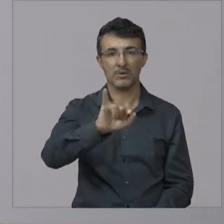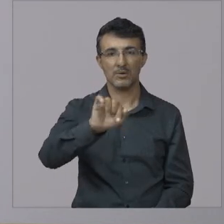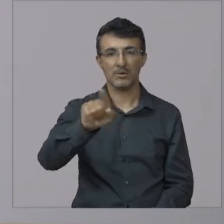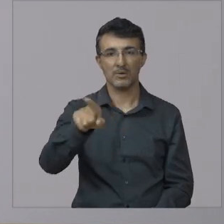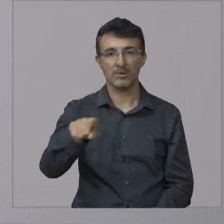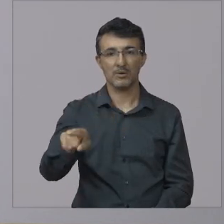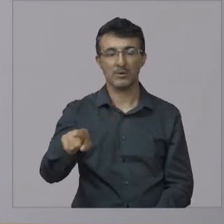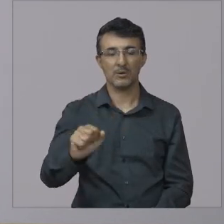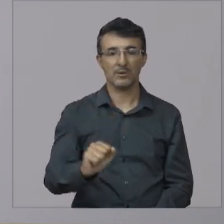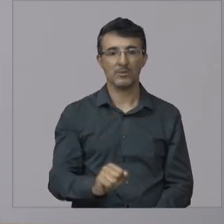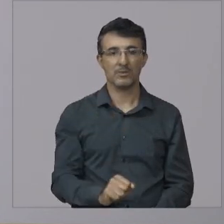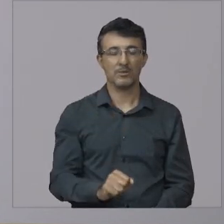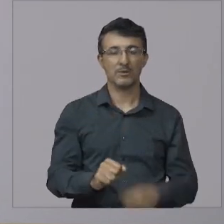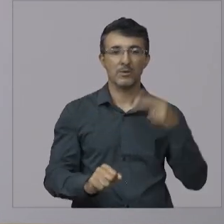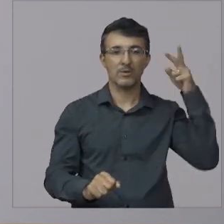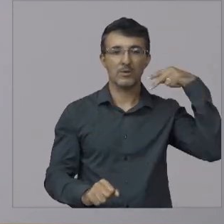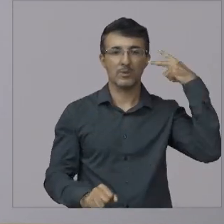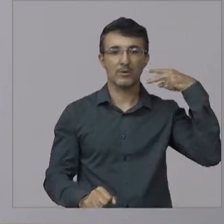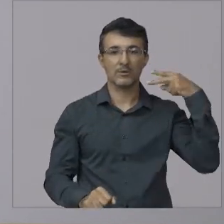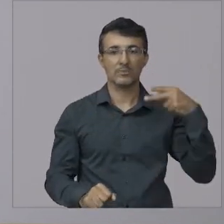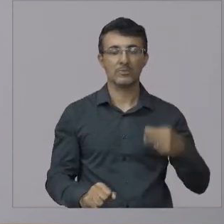Vereador